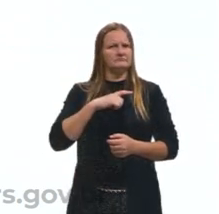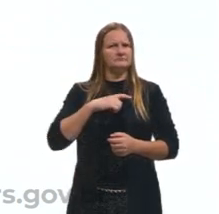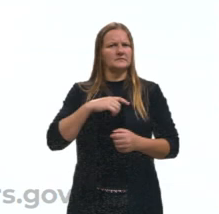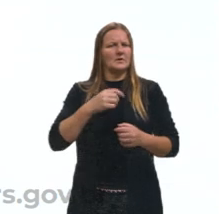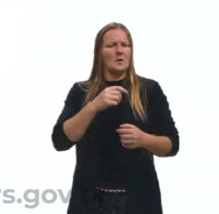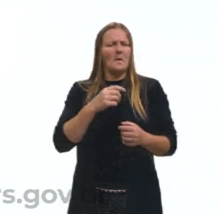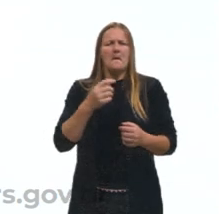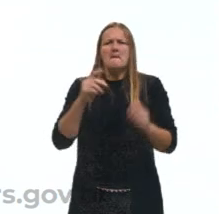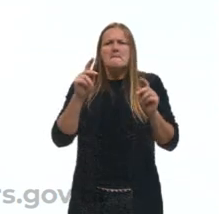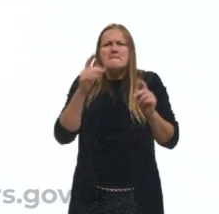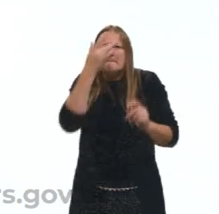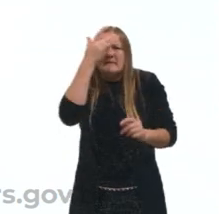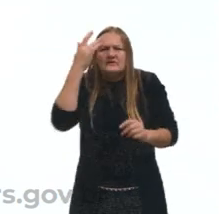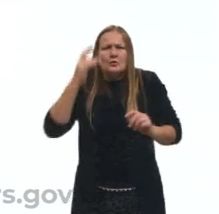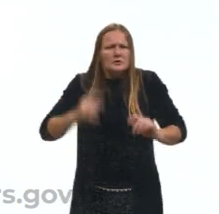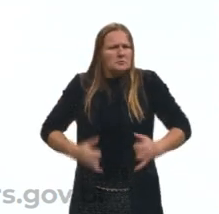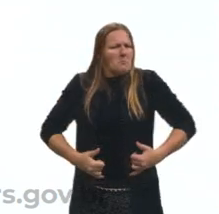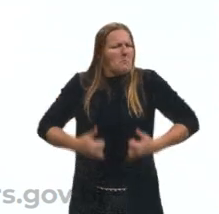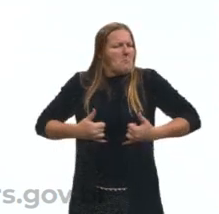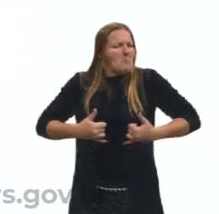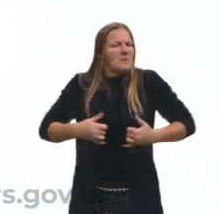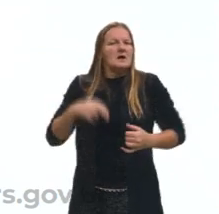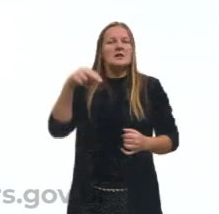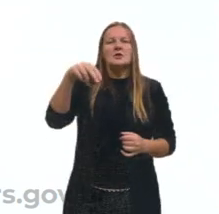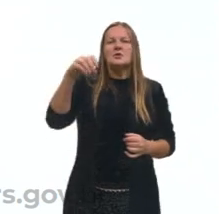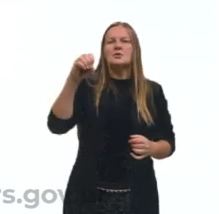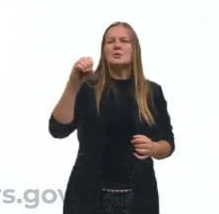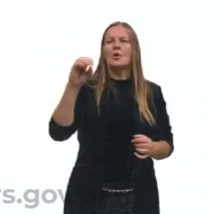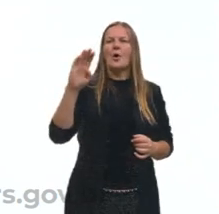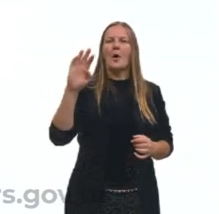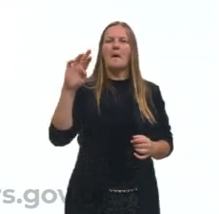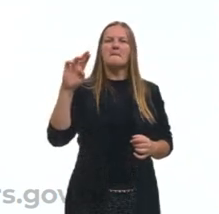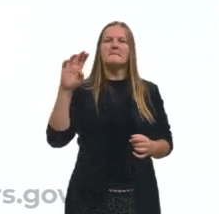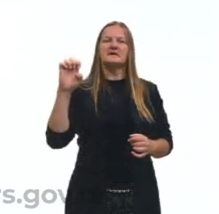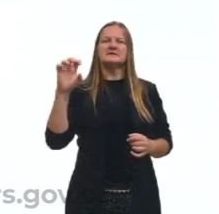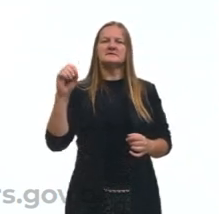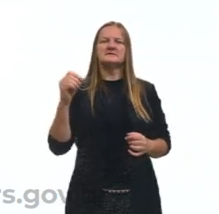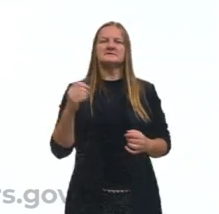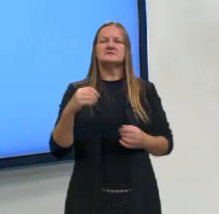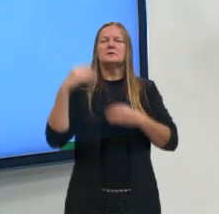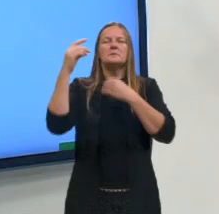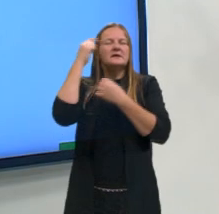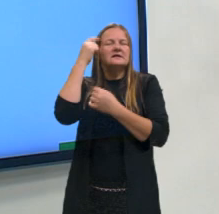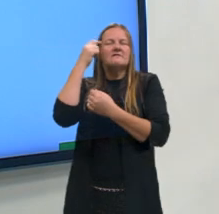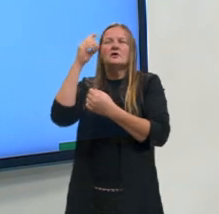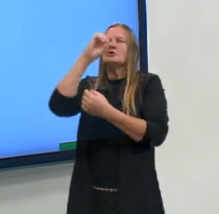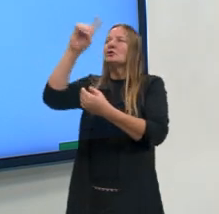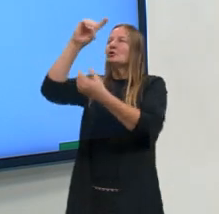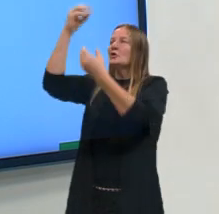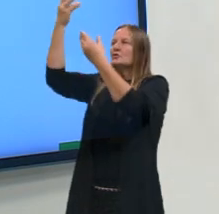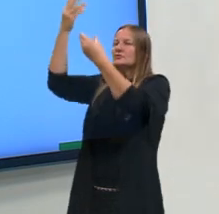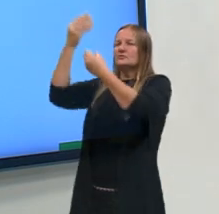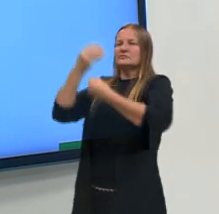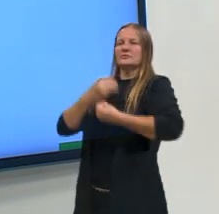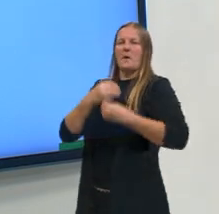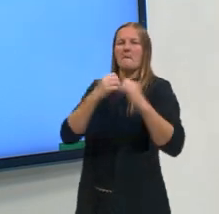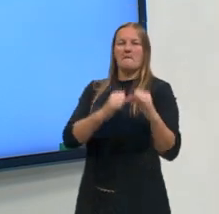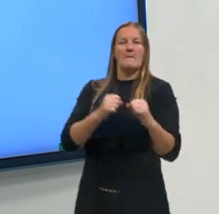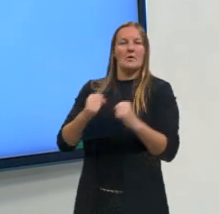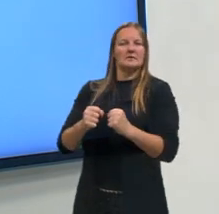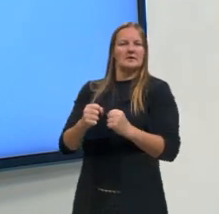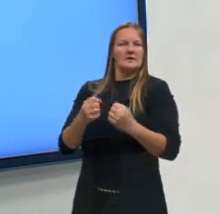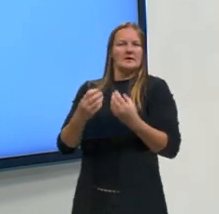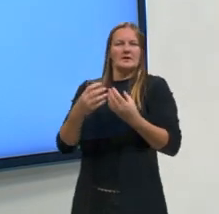que já nasciam com poder e que se diziam herdeiros dos deuses do semideuses A então eles tinham poder